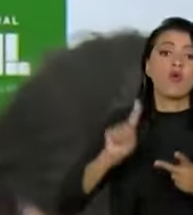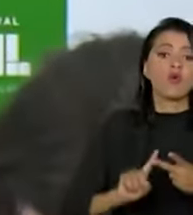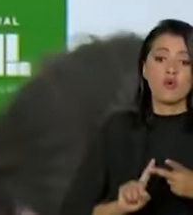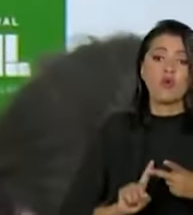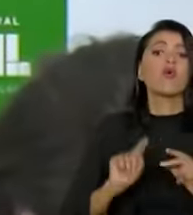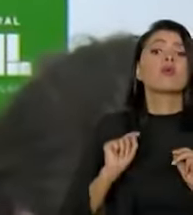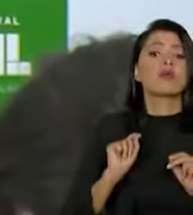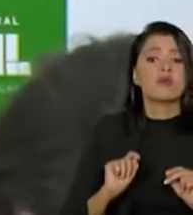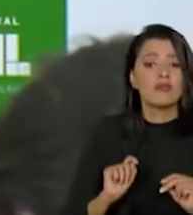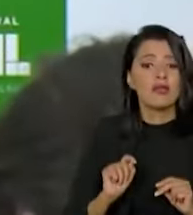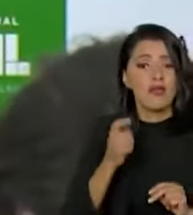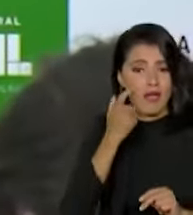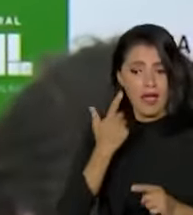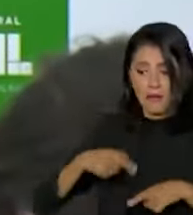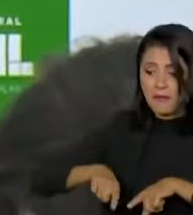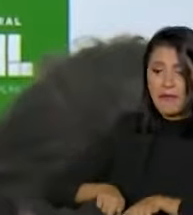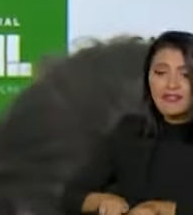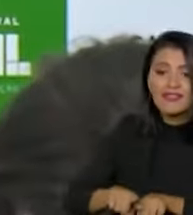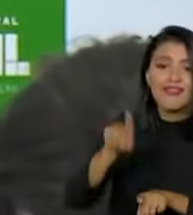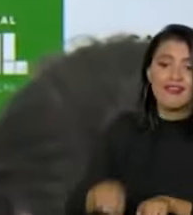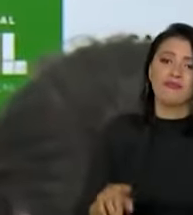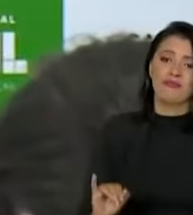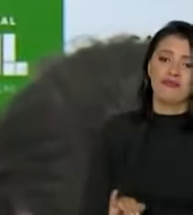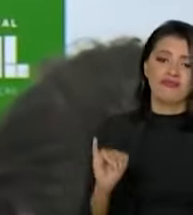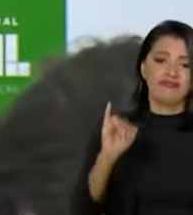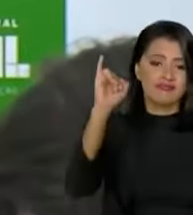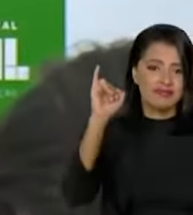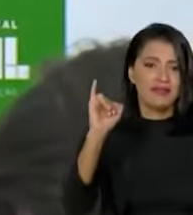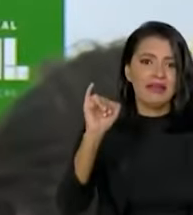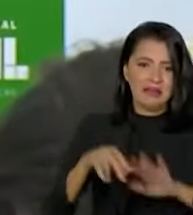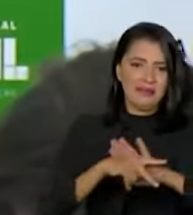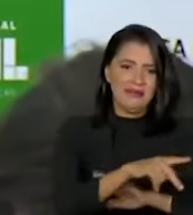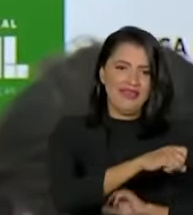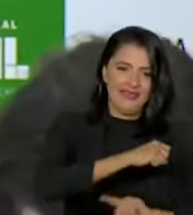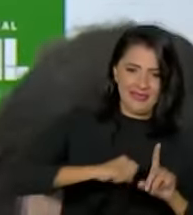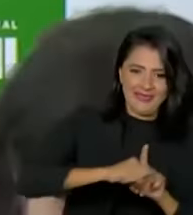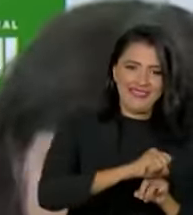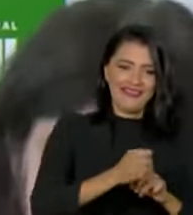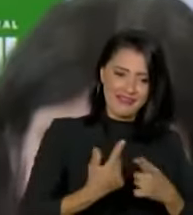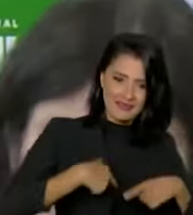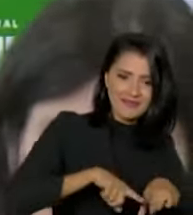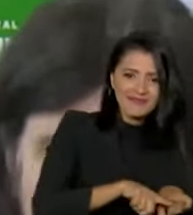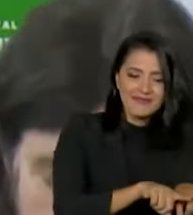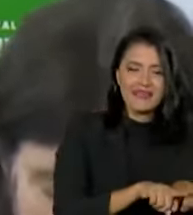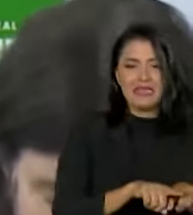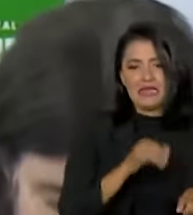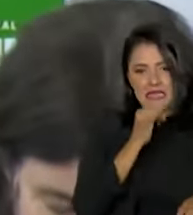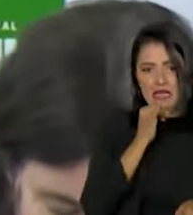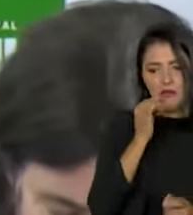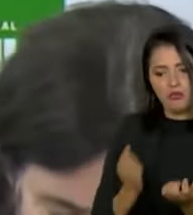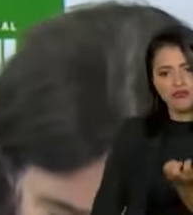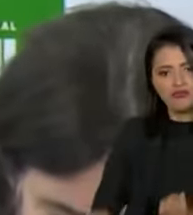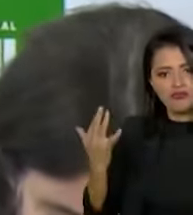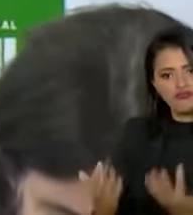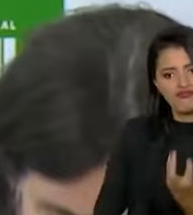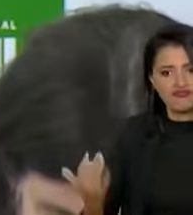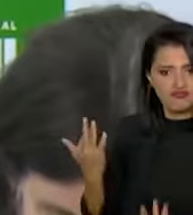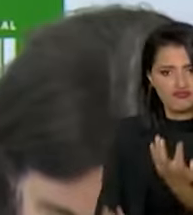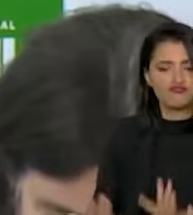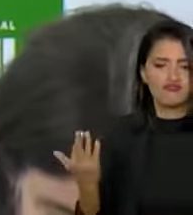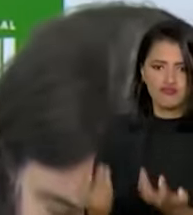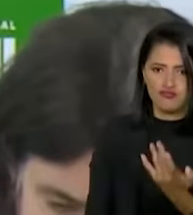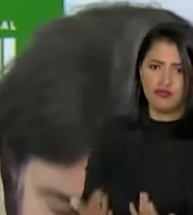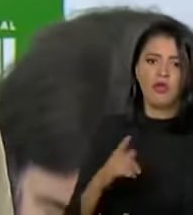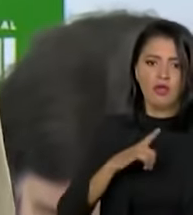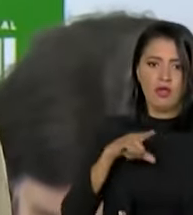dizer que a parceria é fundamental, inclusive com a sociedade, na questão das queimadas. Nós temos a